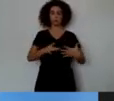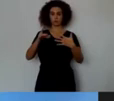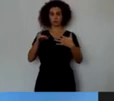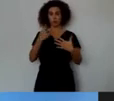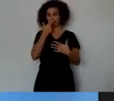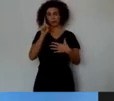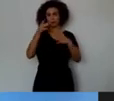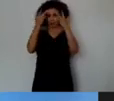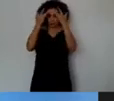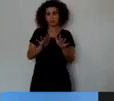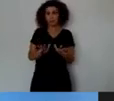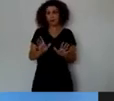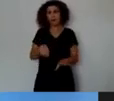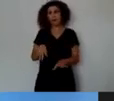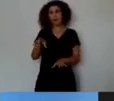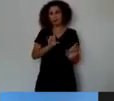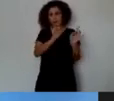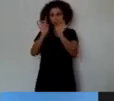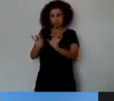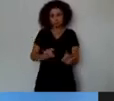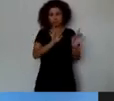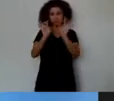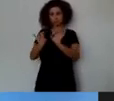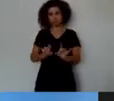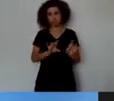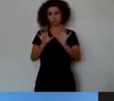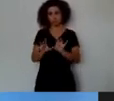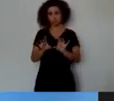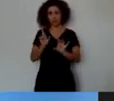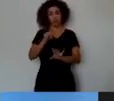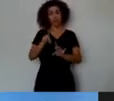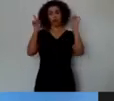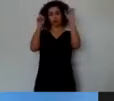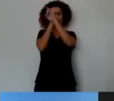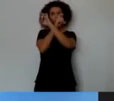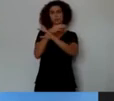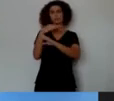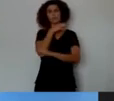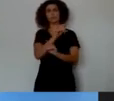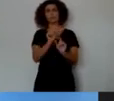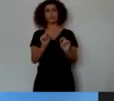natural, é tão corriqueira, é tão dia a dia, que é difícil perceber mesmo.